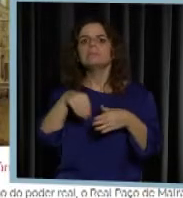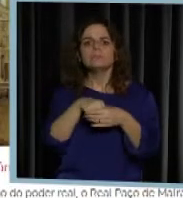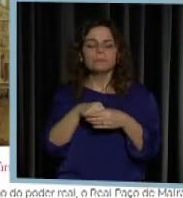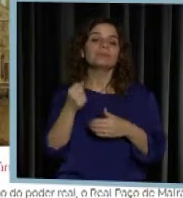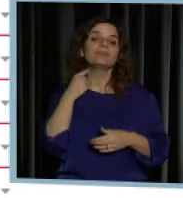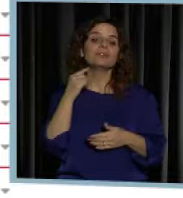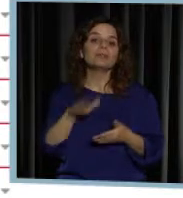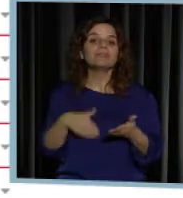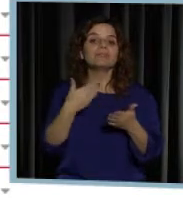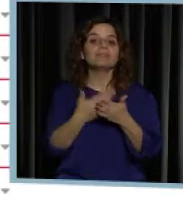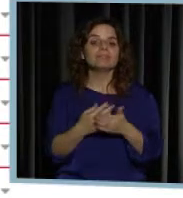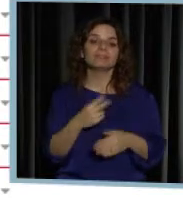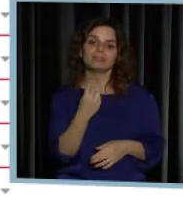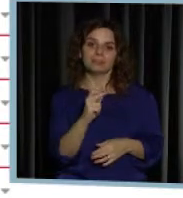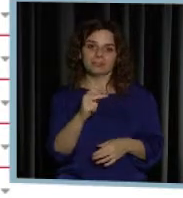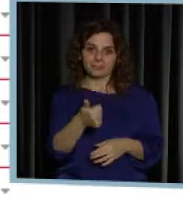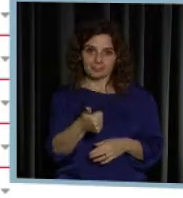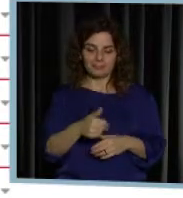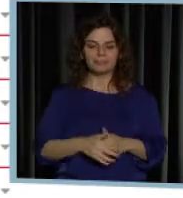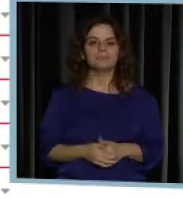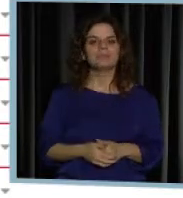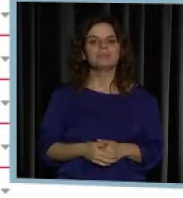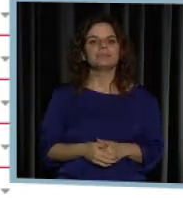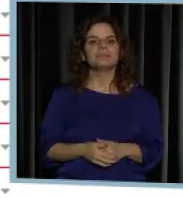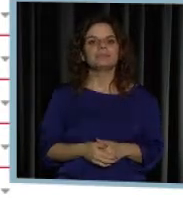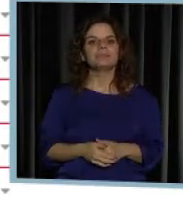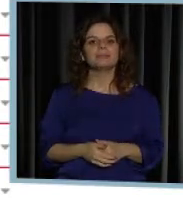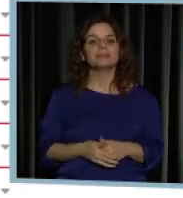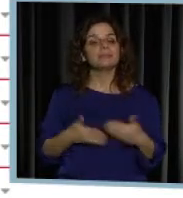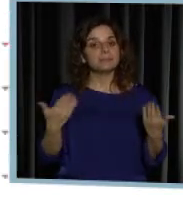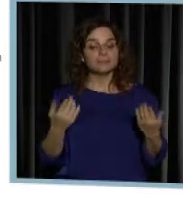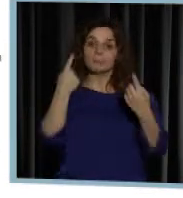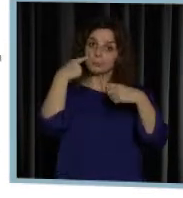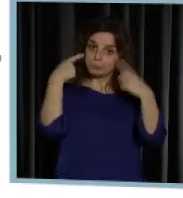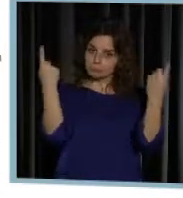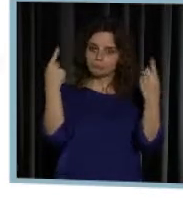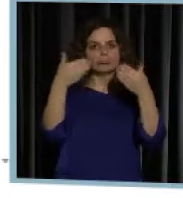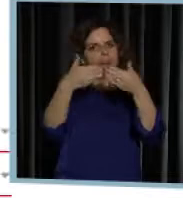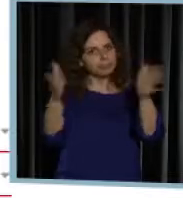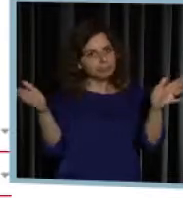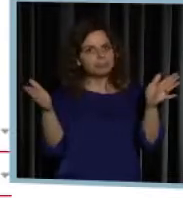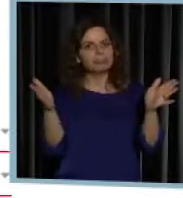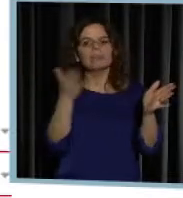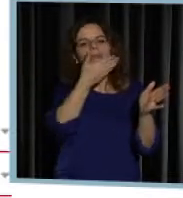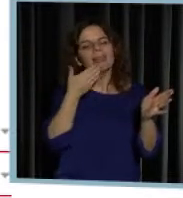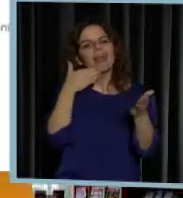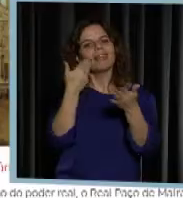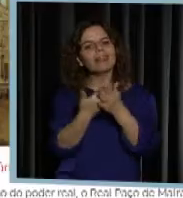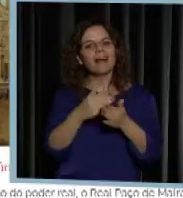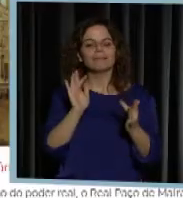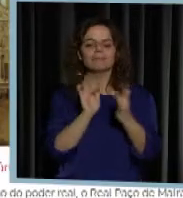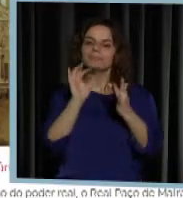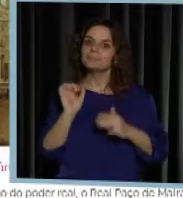incluem nos cursos oferecidos pela UAB. Dá-se a um público alargado a possibilidade de um